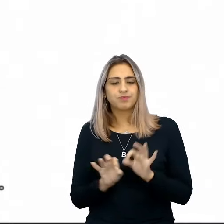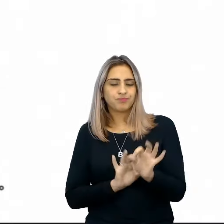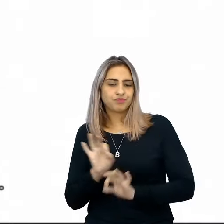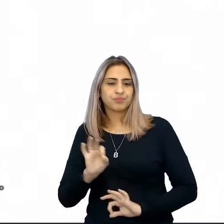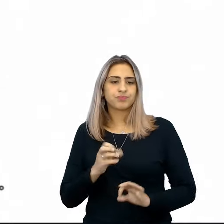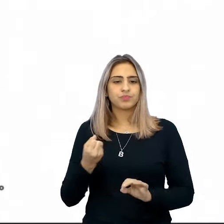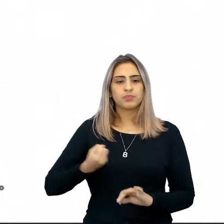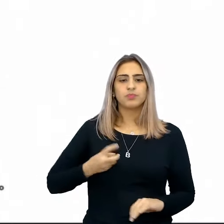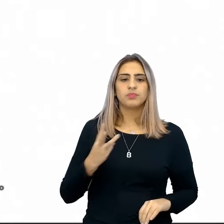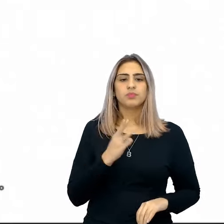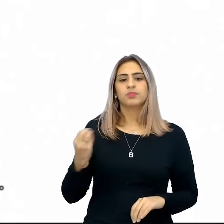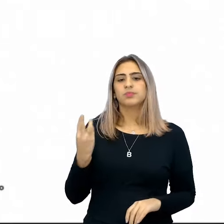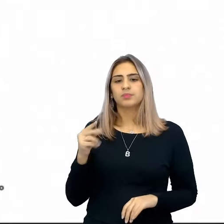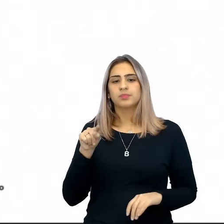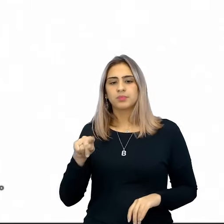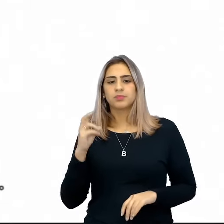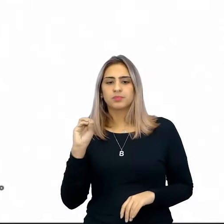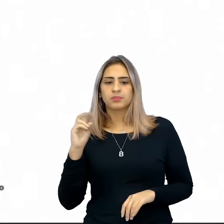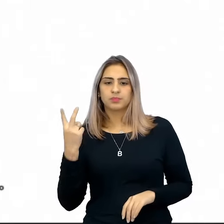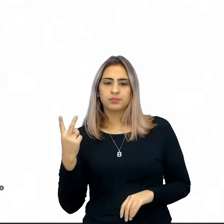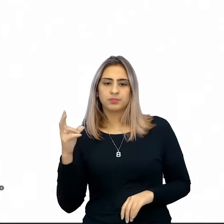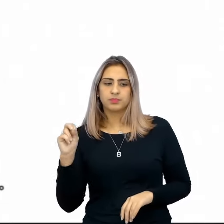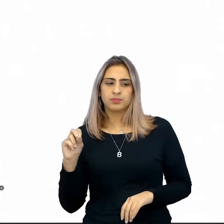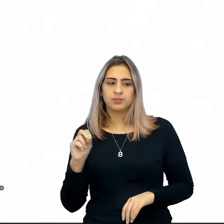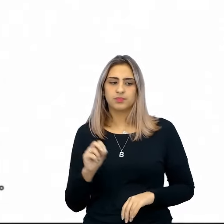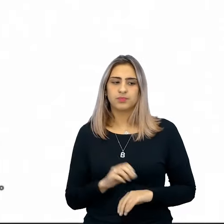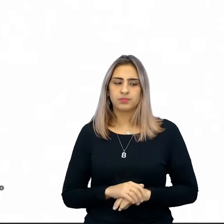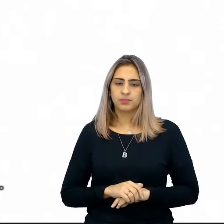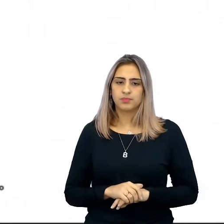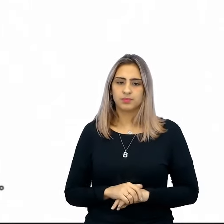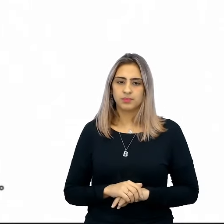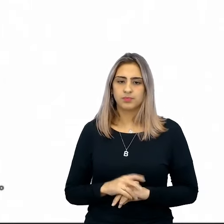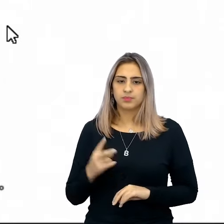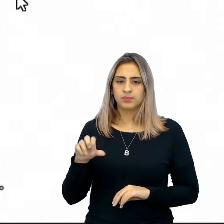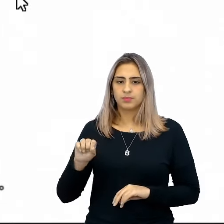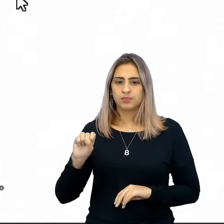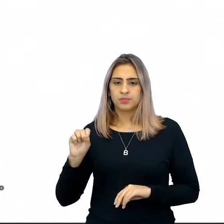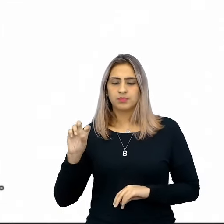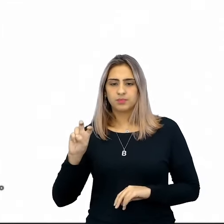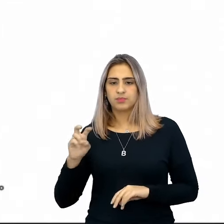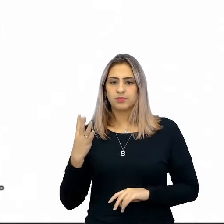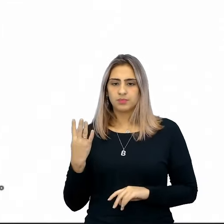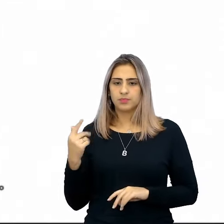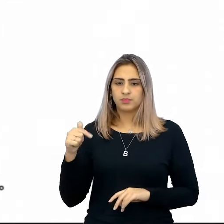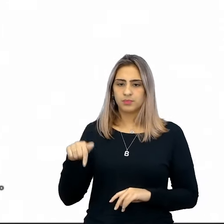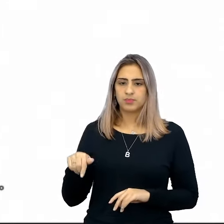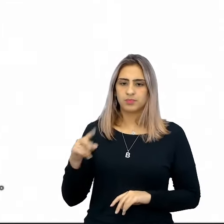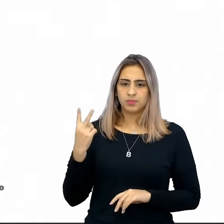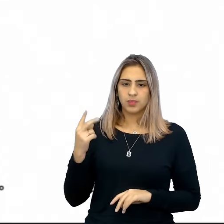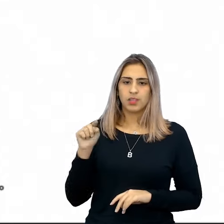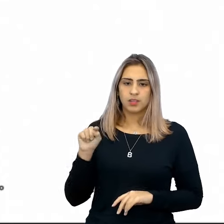número 300, 3020, 98, 547, 2081. Então,